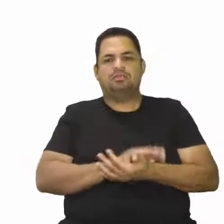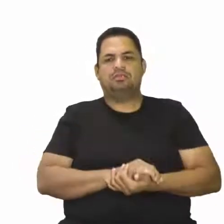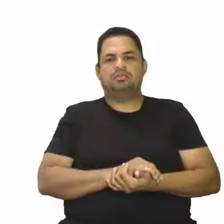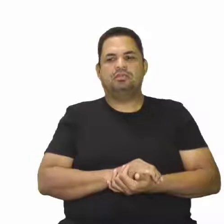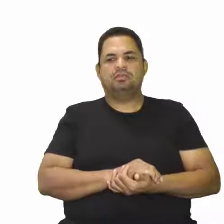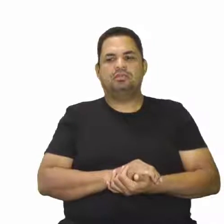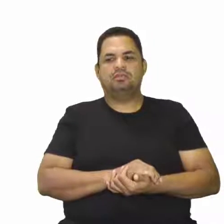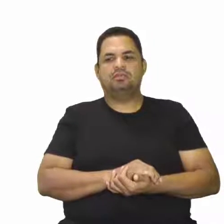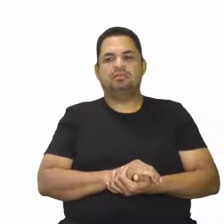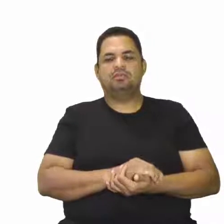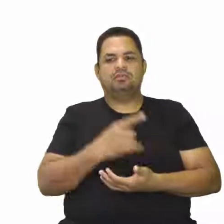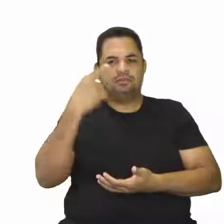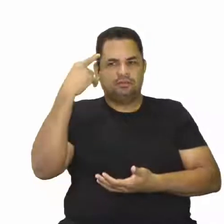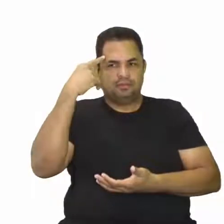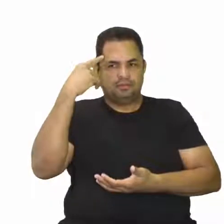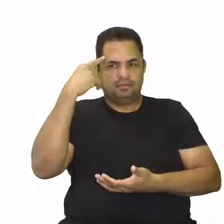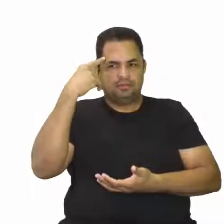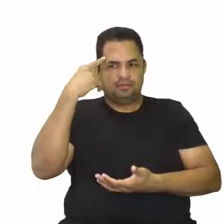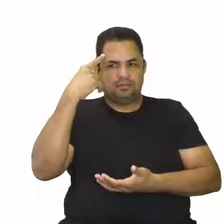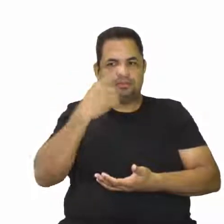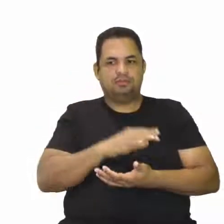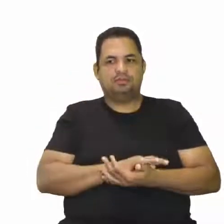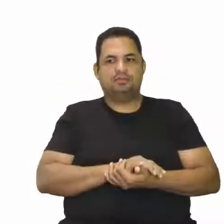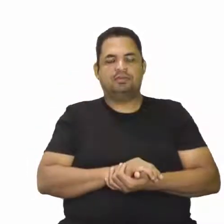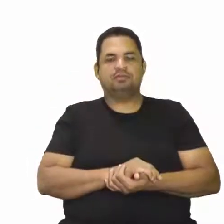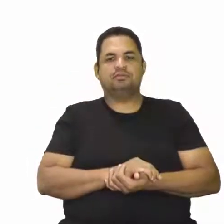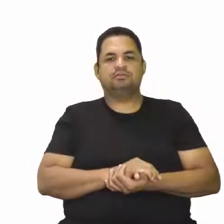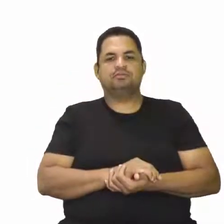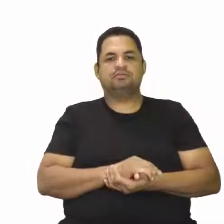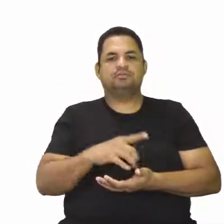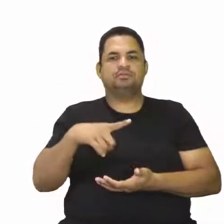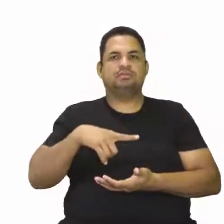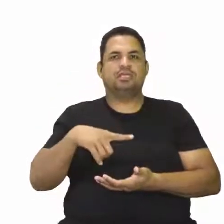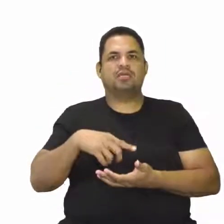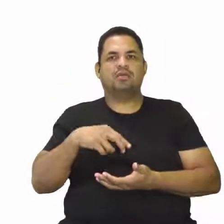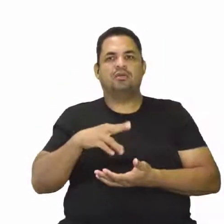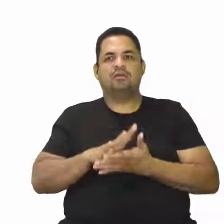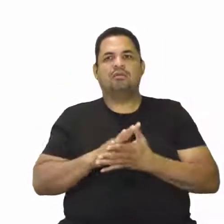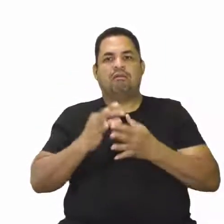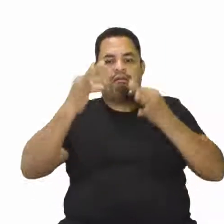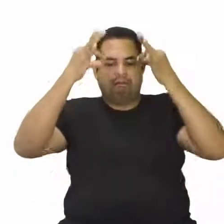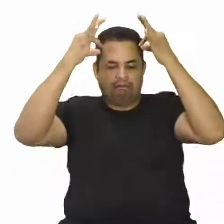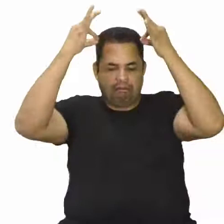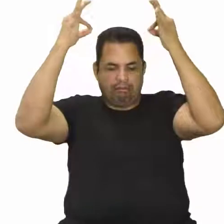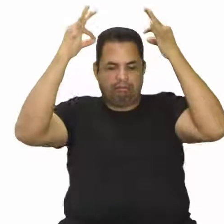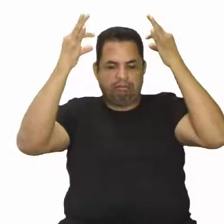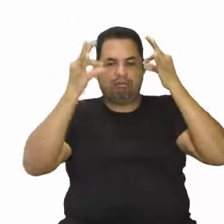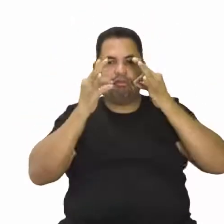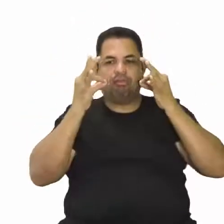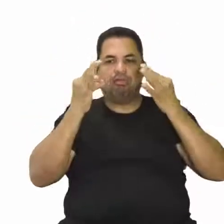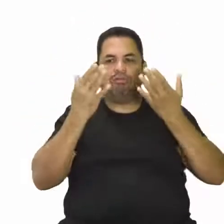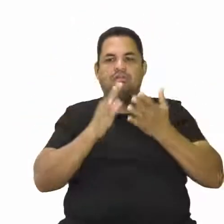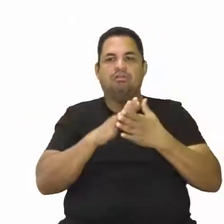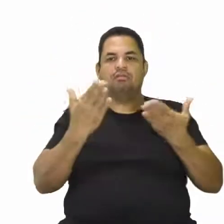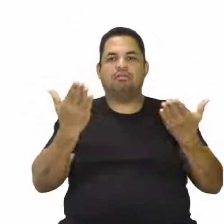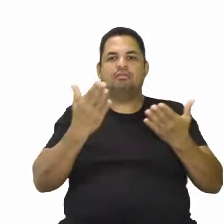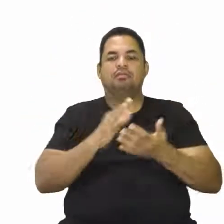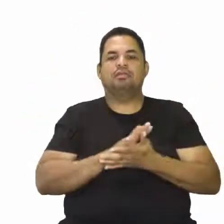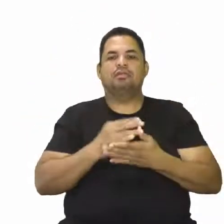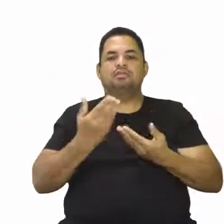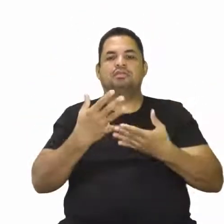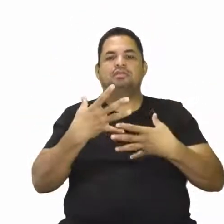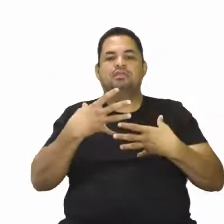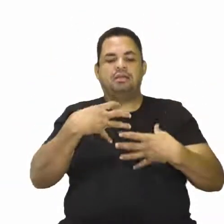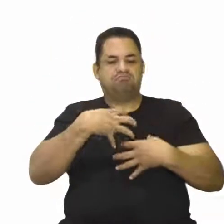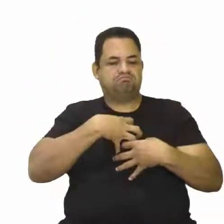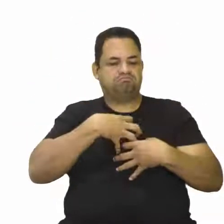febres e pensou que estavam possuída por um demônio. E o bispo da cidade recomendou que